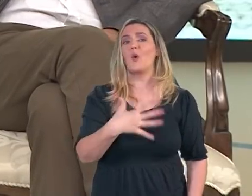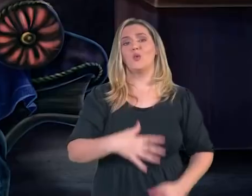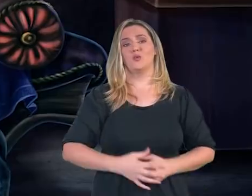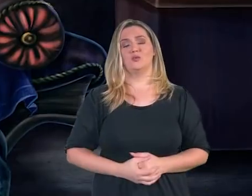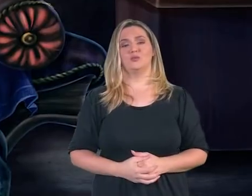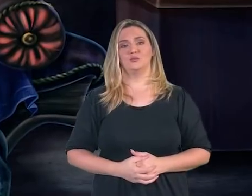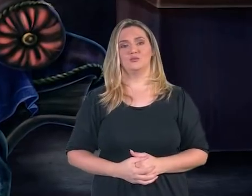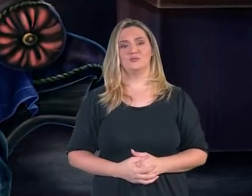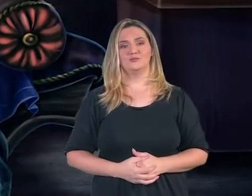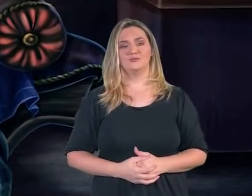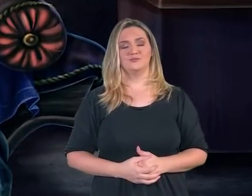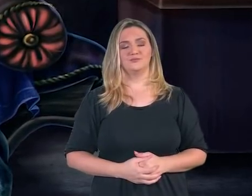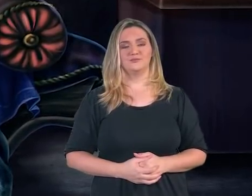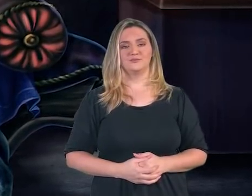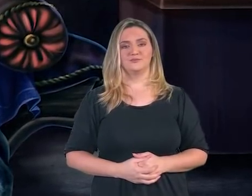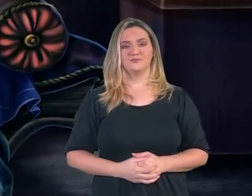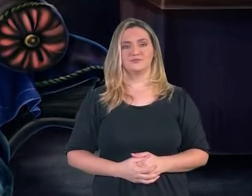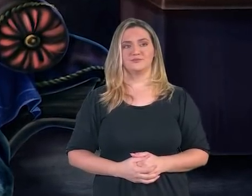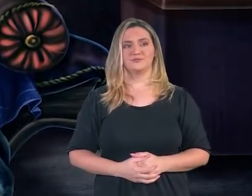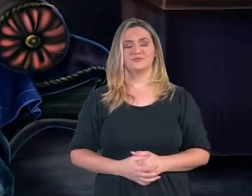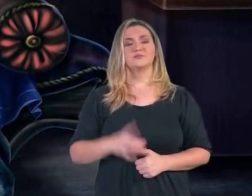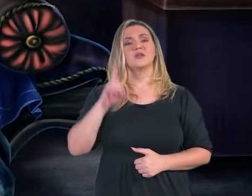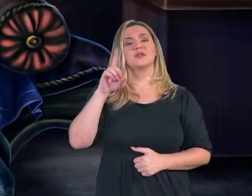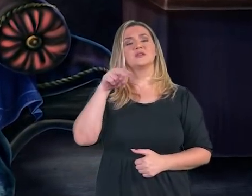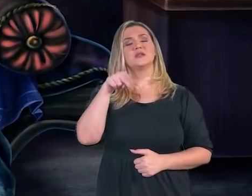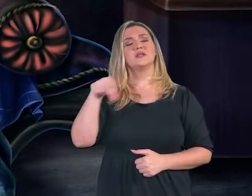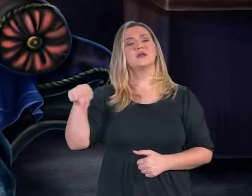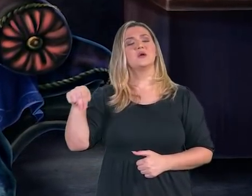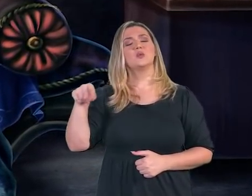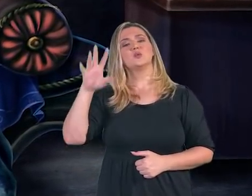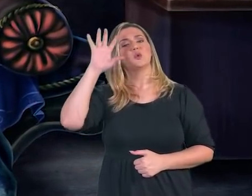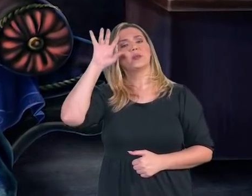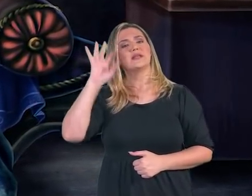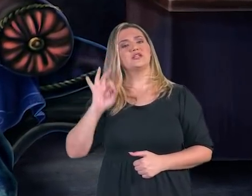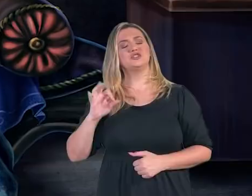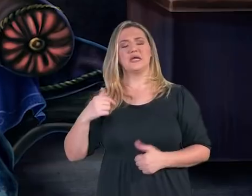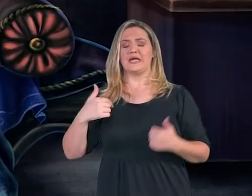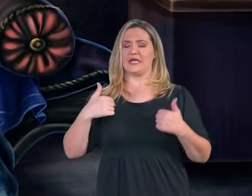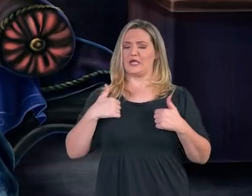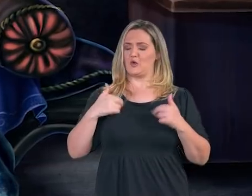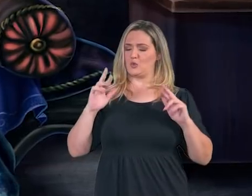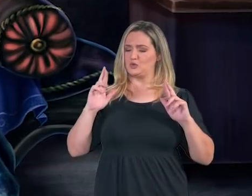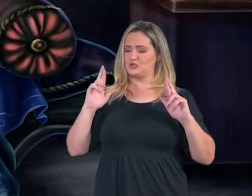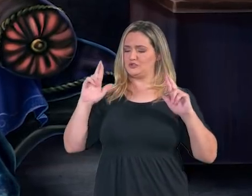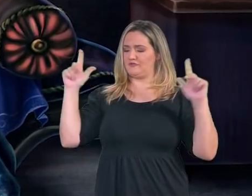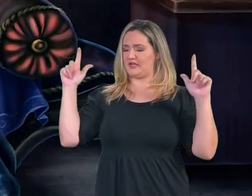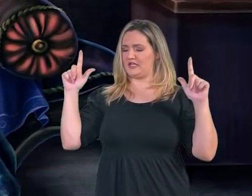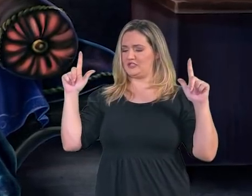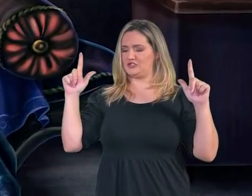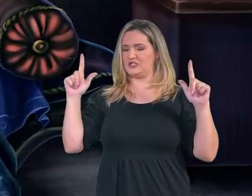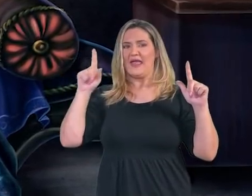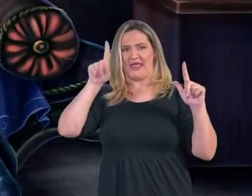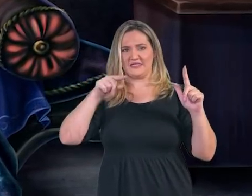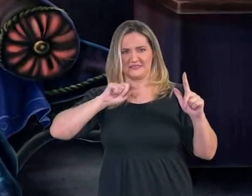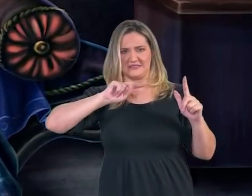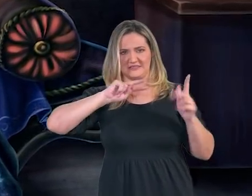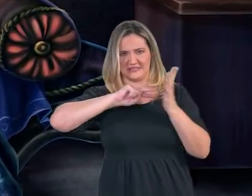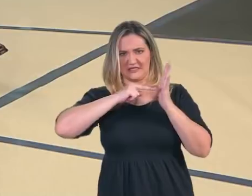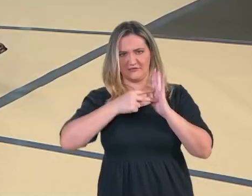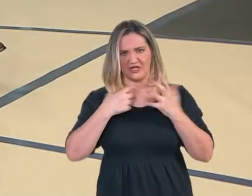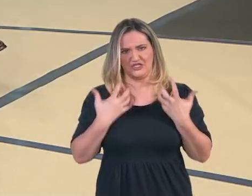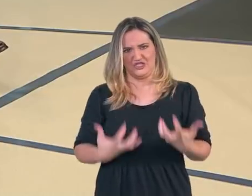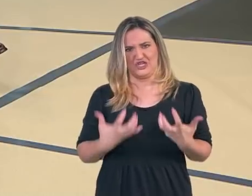boa. Daniel não entendera que ser diferente era a mesma coisa de ser chato, pelo